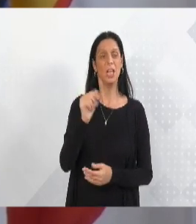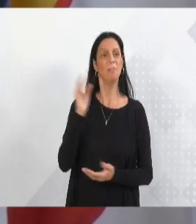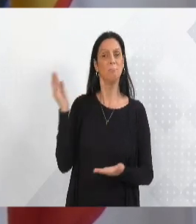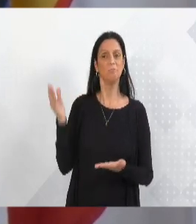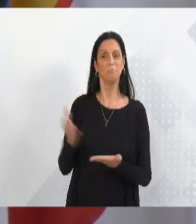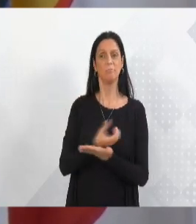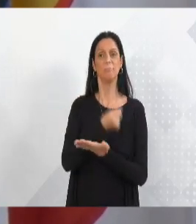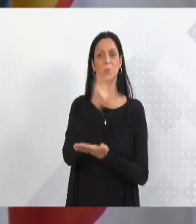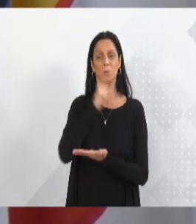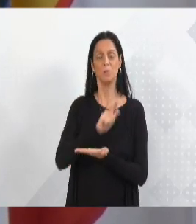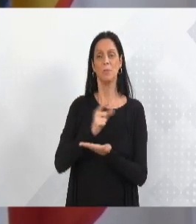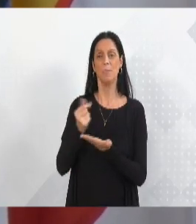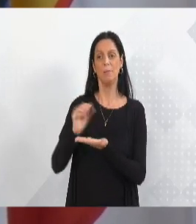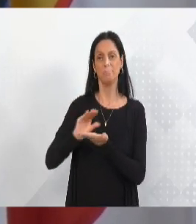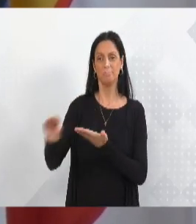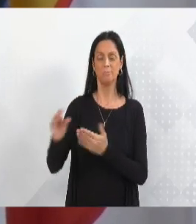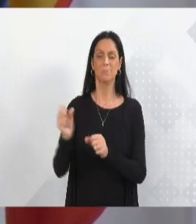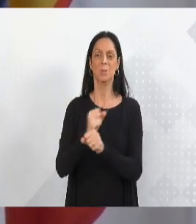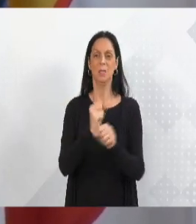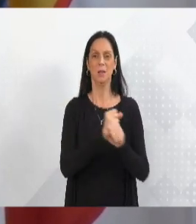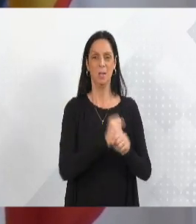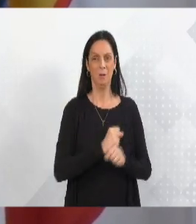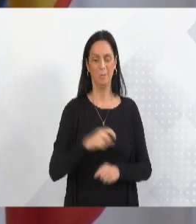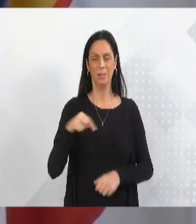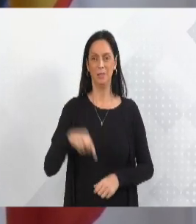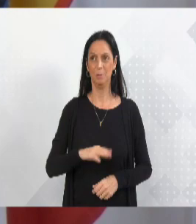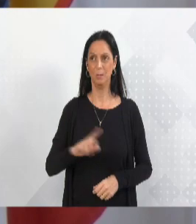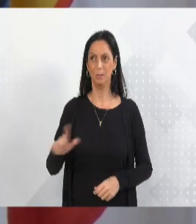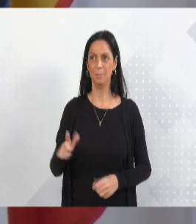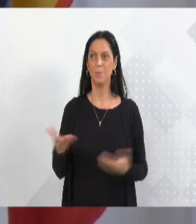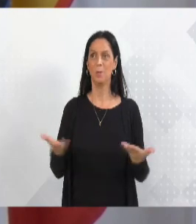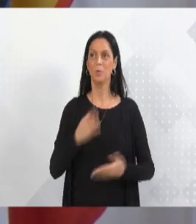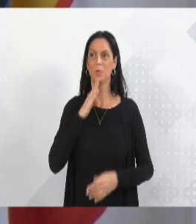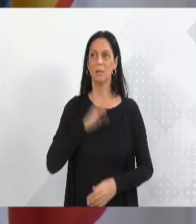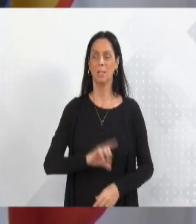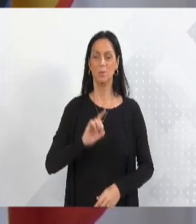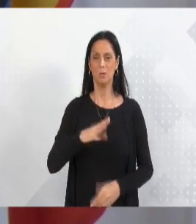prefeito tocar todas as obras que estão tocando na cidade de Blumenau. Na tarde de hoje seria só. Muito obrigado.